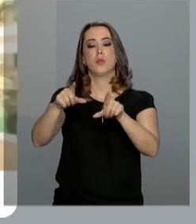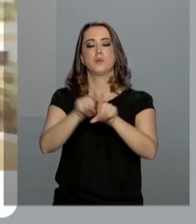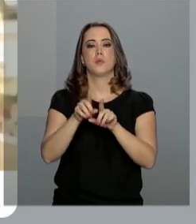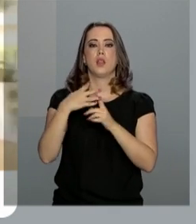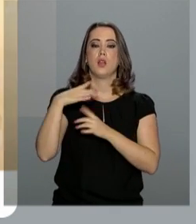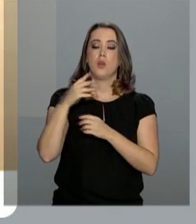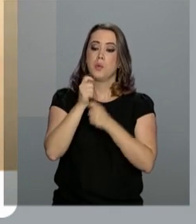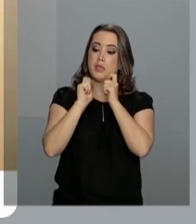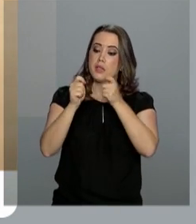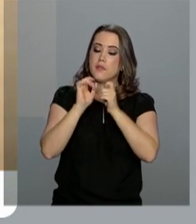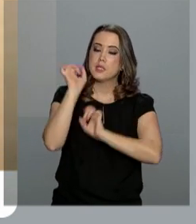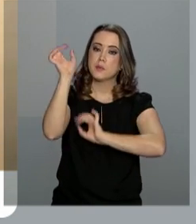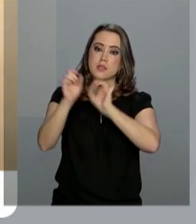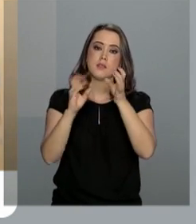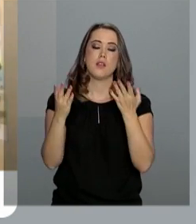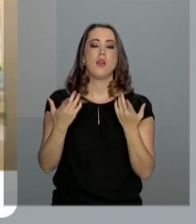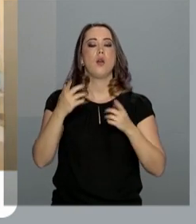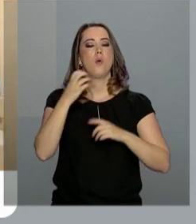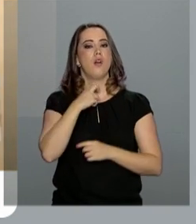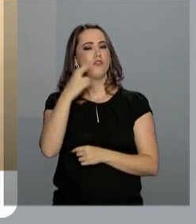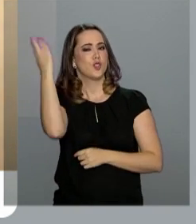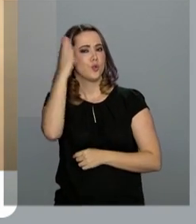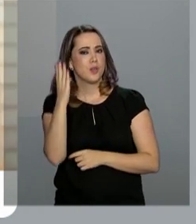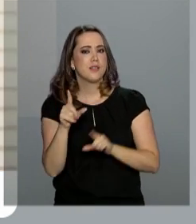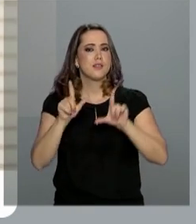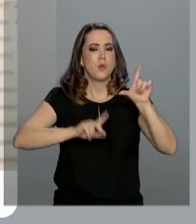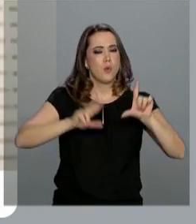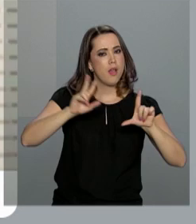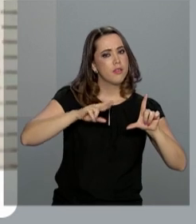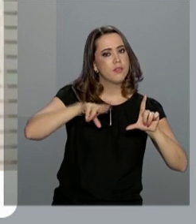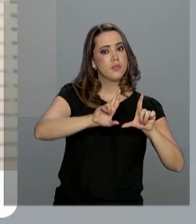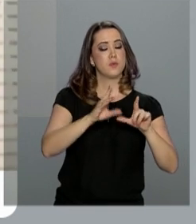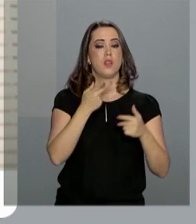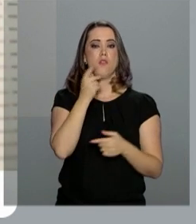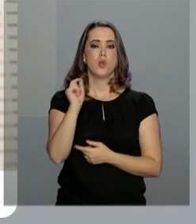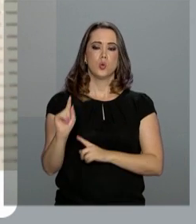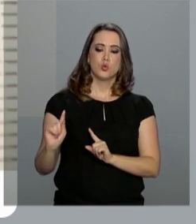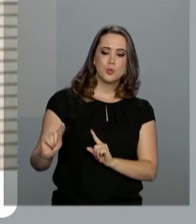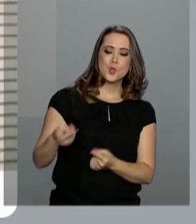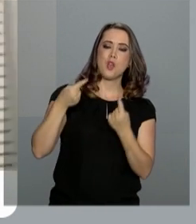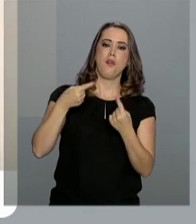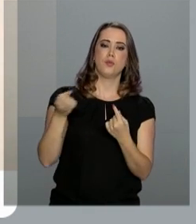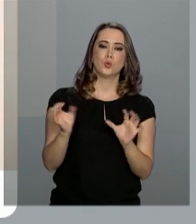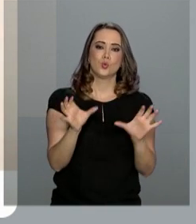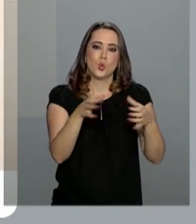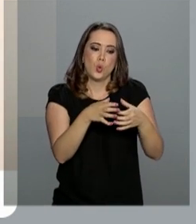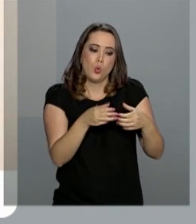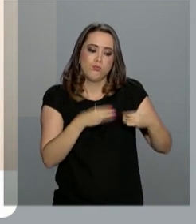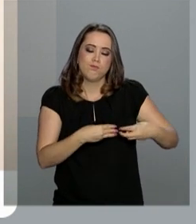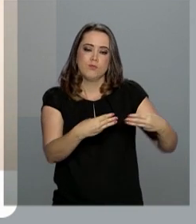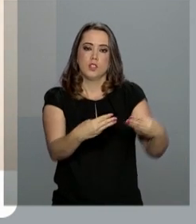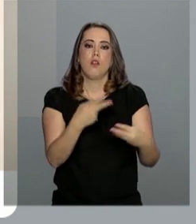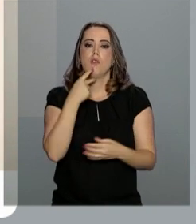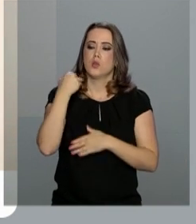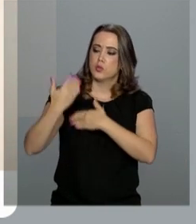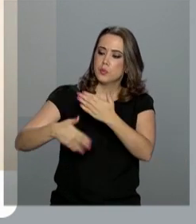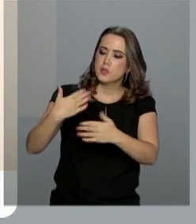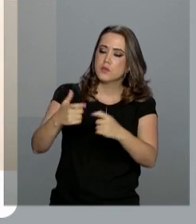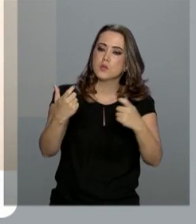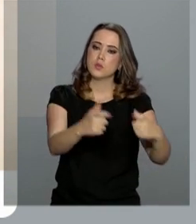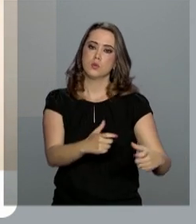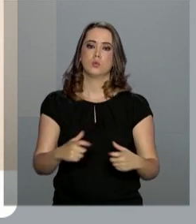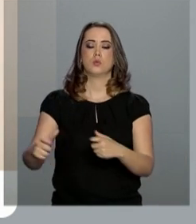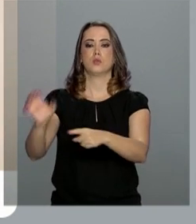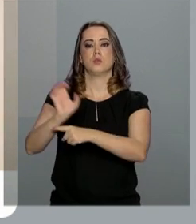TV NBR e à Voz do Brasil e falou sobre os desafios da nova pasta, falou sobre desenvolvimento regional